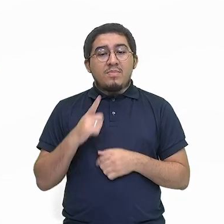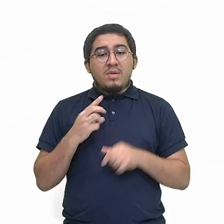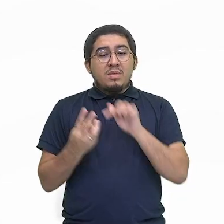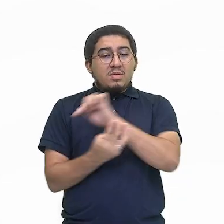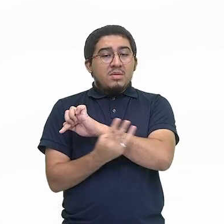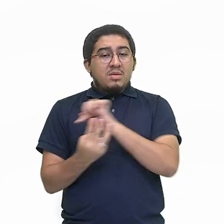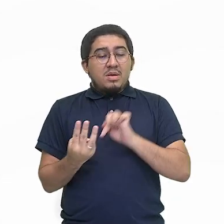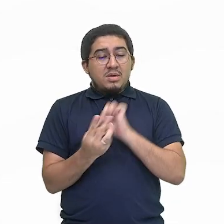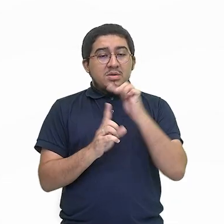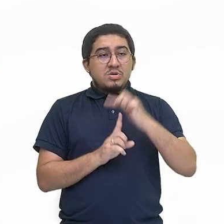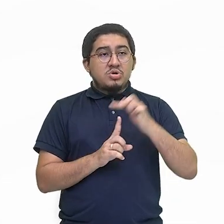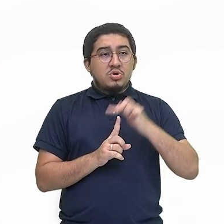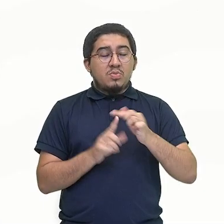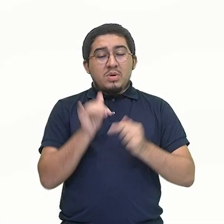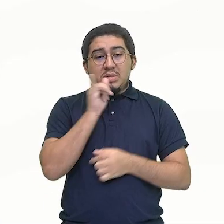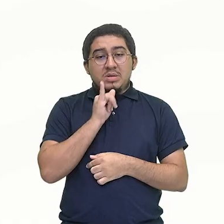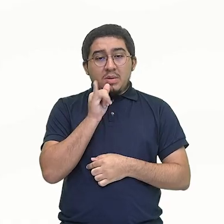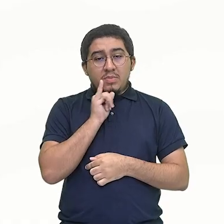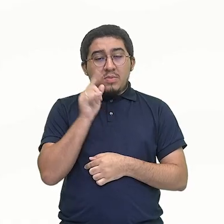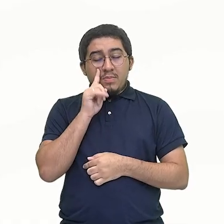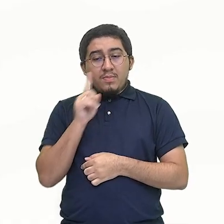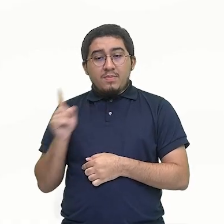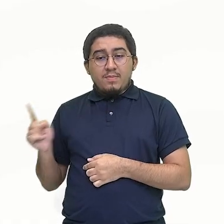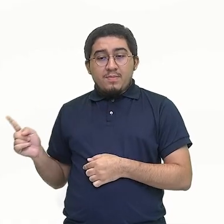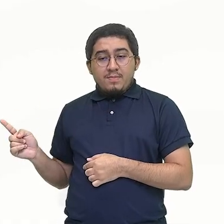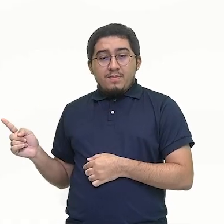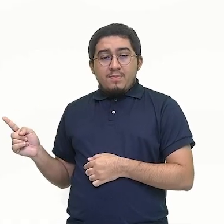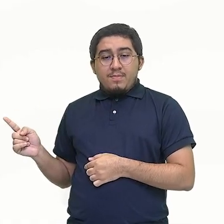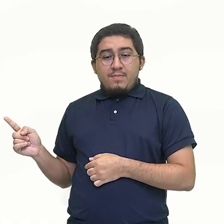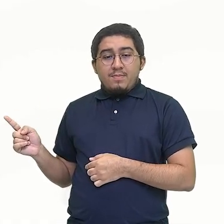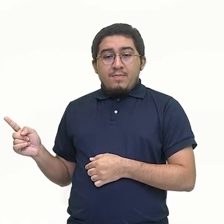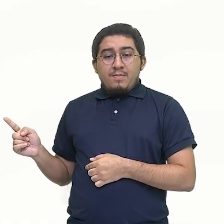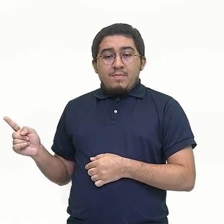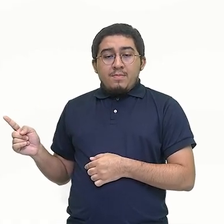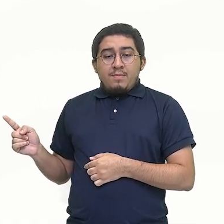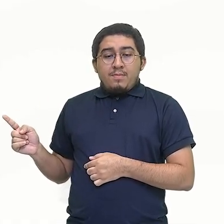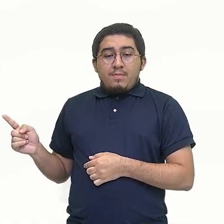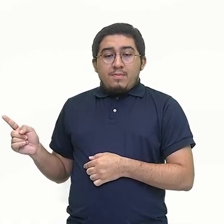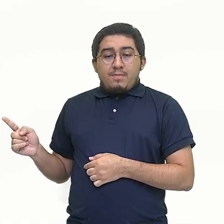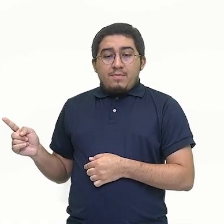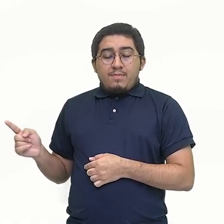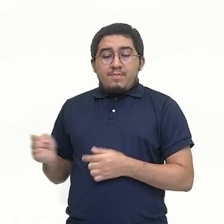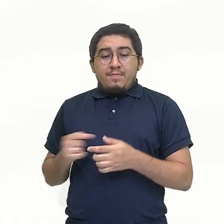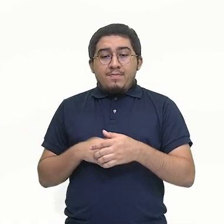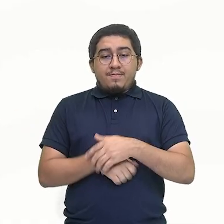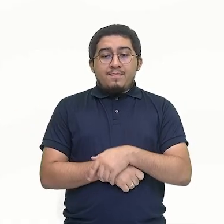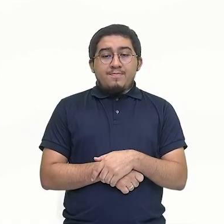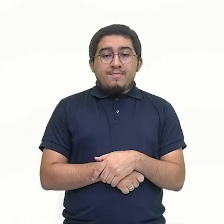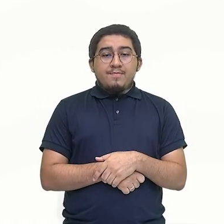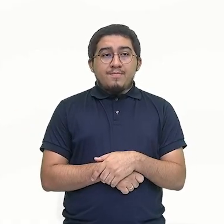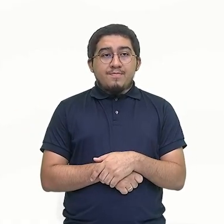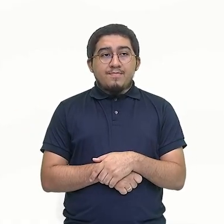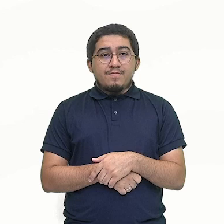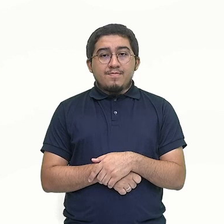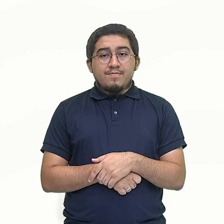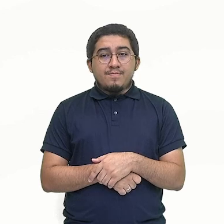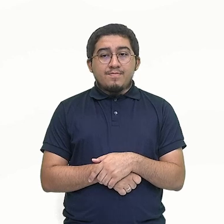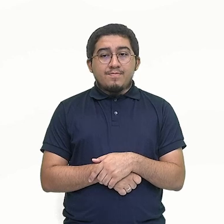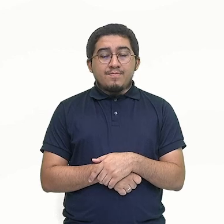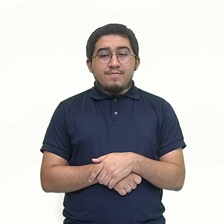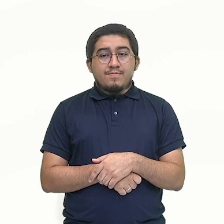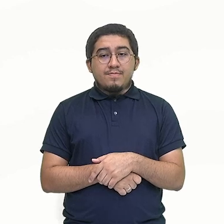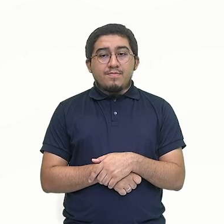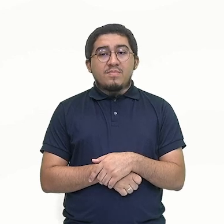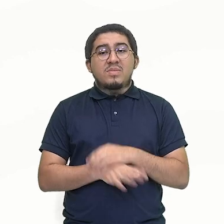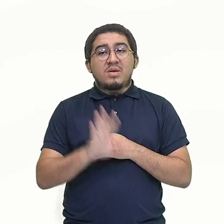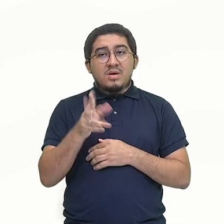folhetos embrionários, chamados de mesoderme, pode ser ectoderme ou endoderme. E uma vez que ela se diferencia